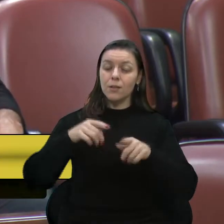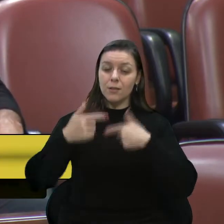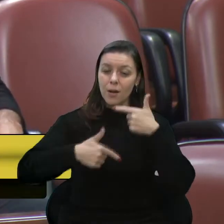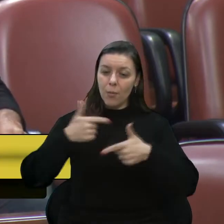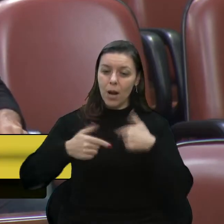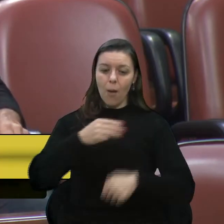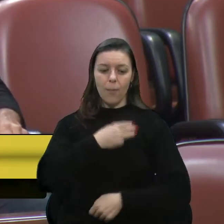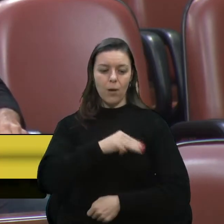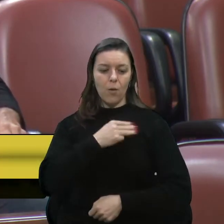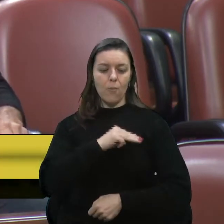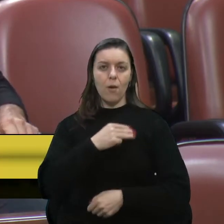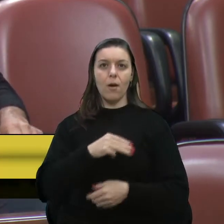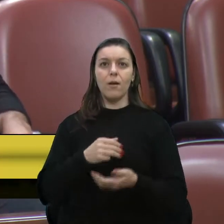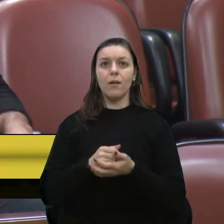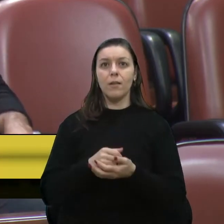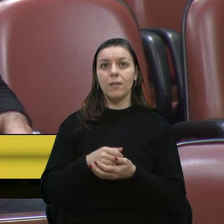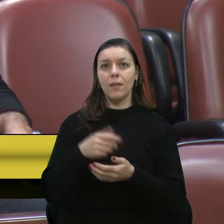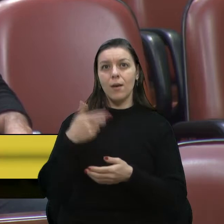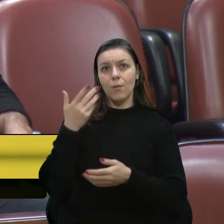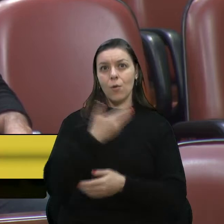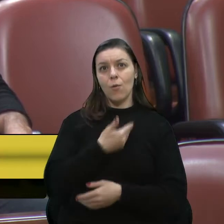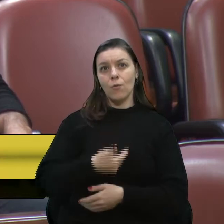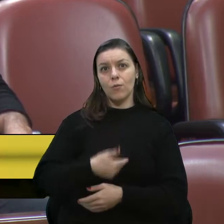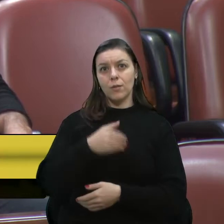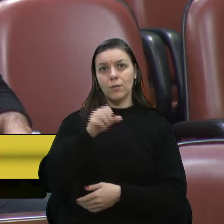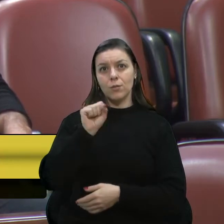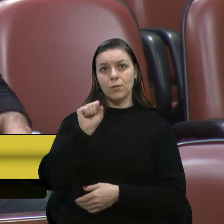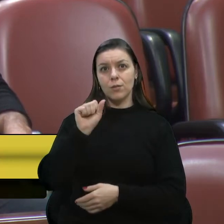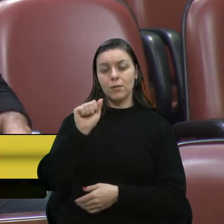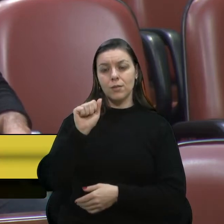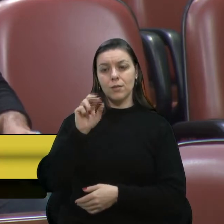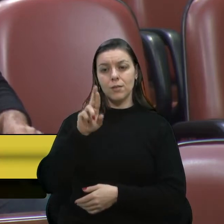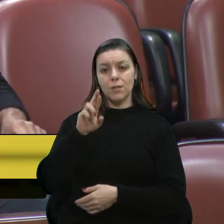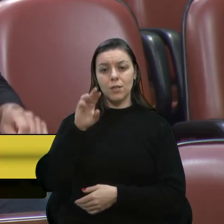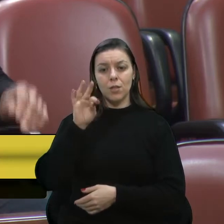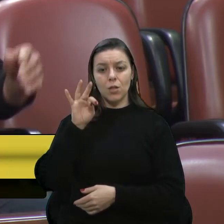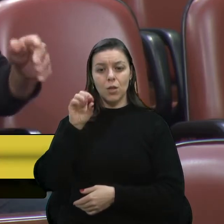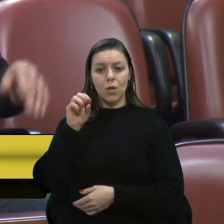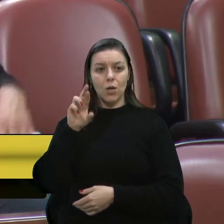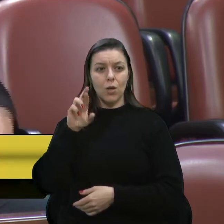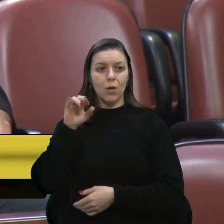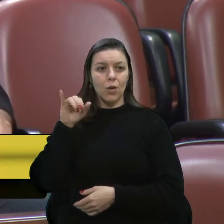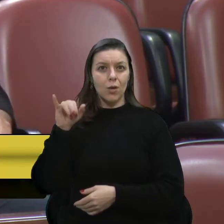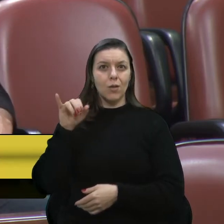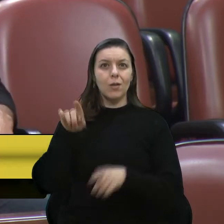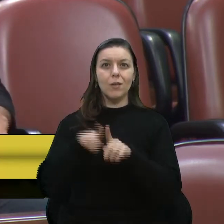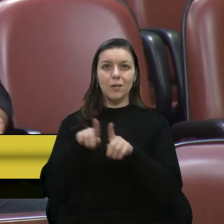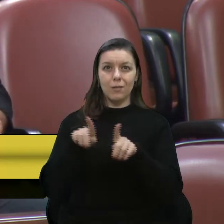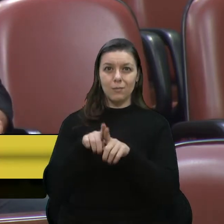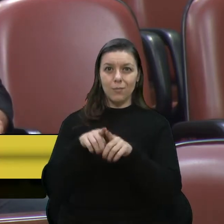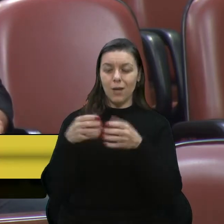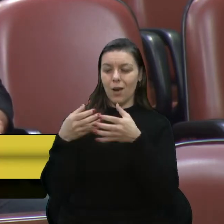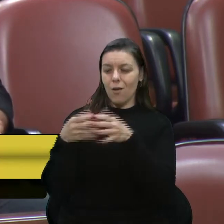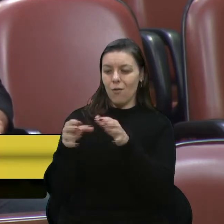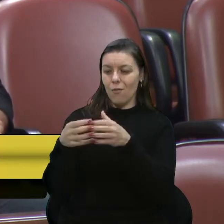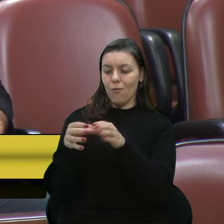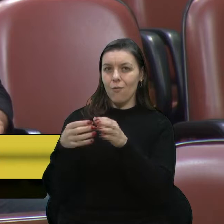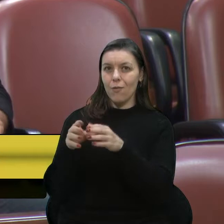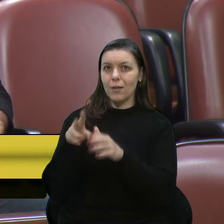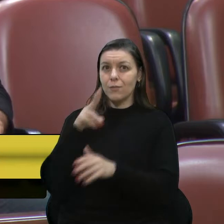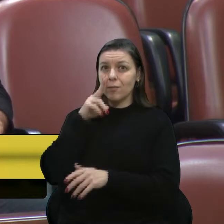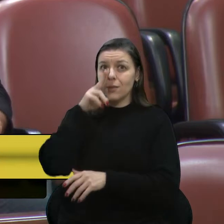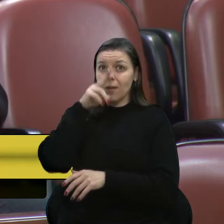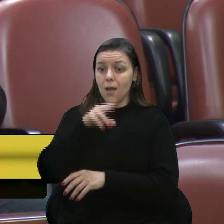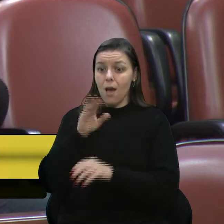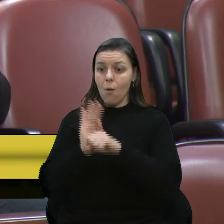época do Sartori, né, que ele fortaleceu esse centro que trouxe as crianças para a convivência ali no bairro